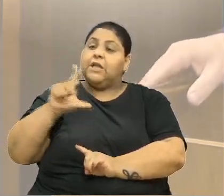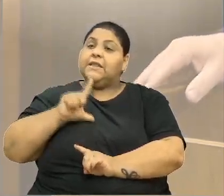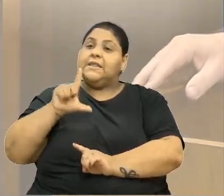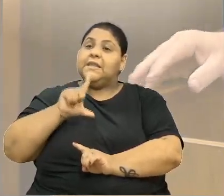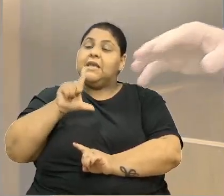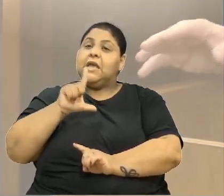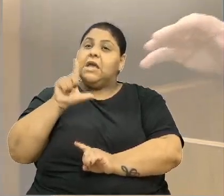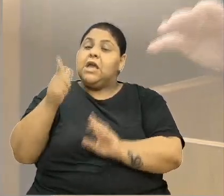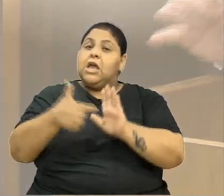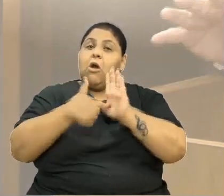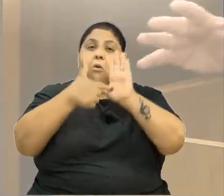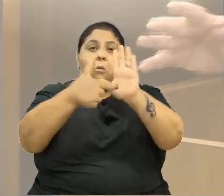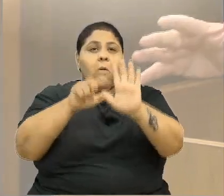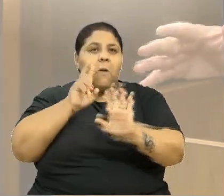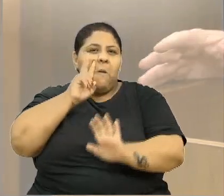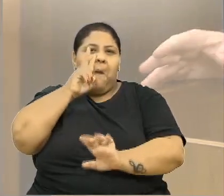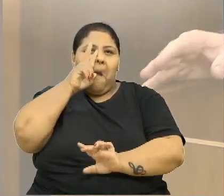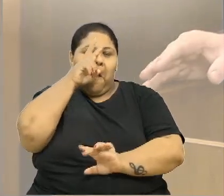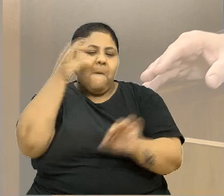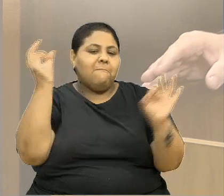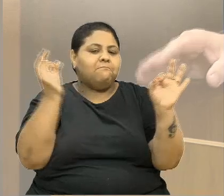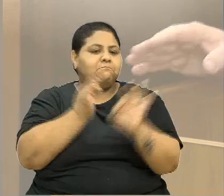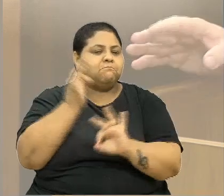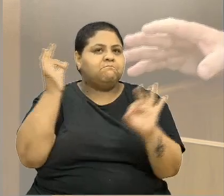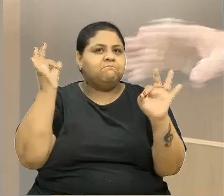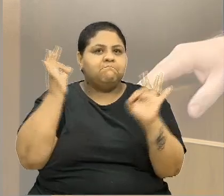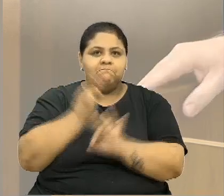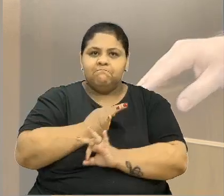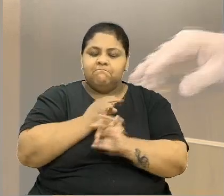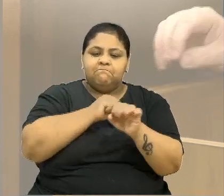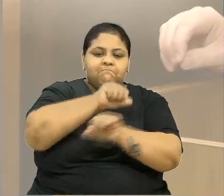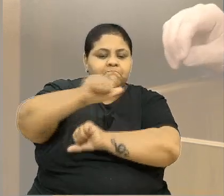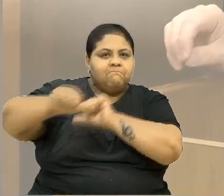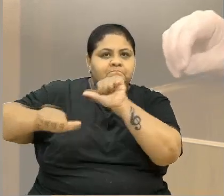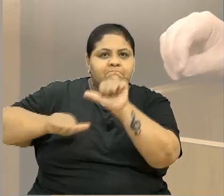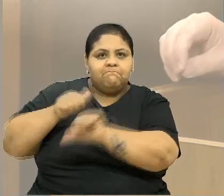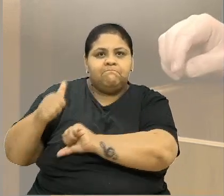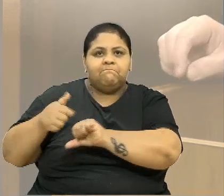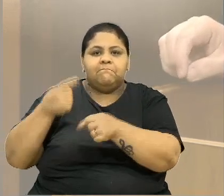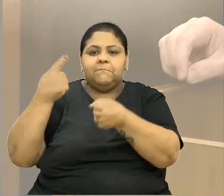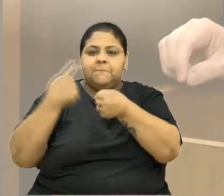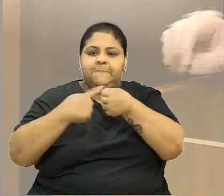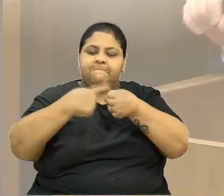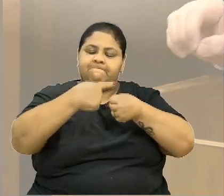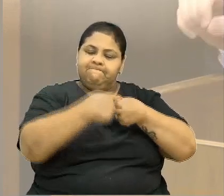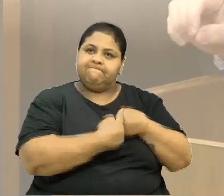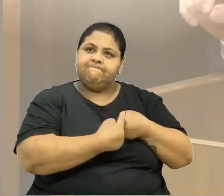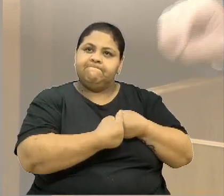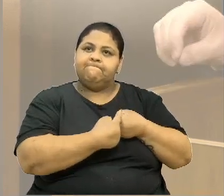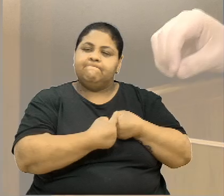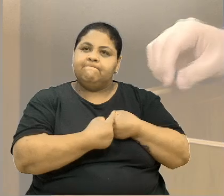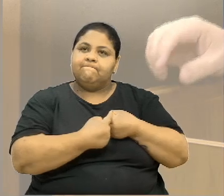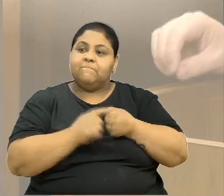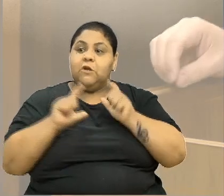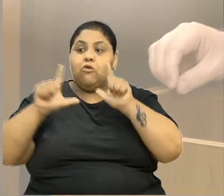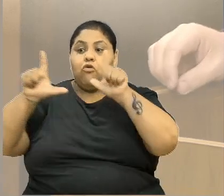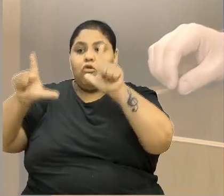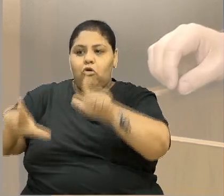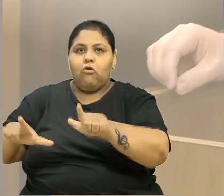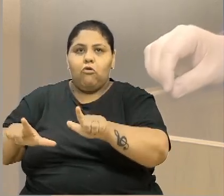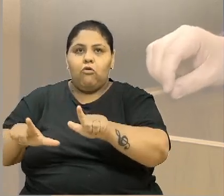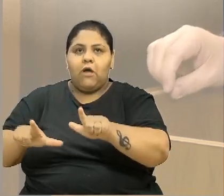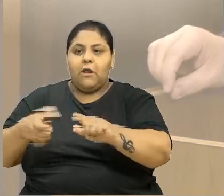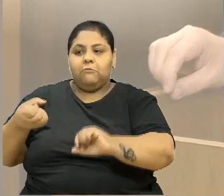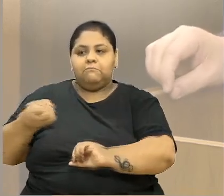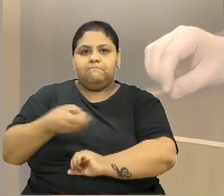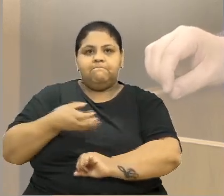demonstrado um potencial extraordinário para transformar nossa cidade em um verdadeiro polo de